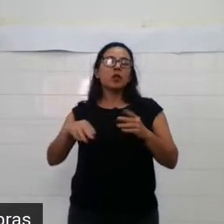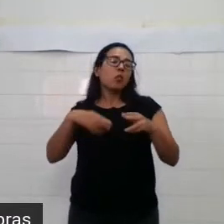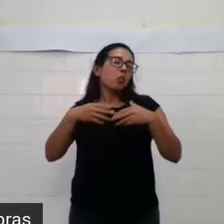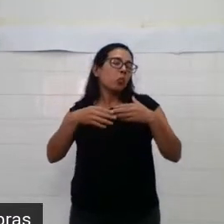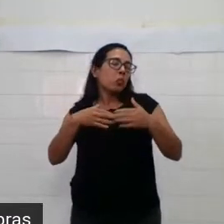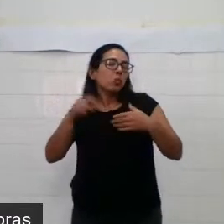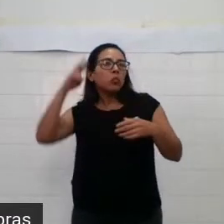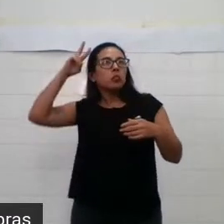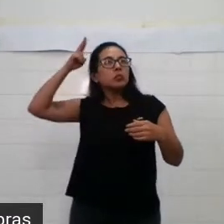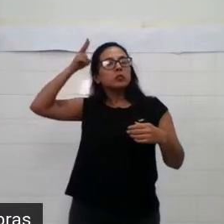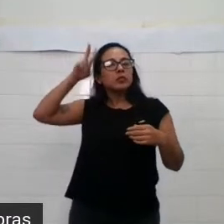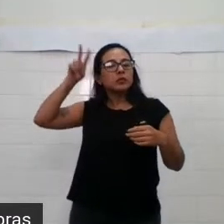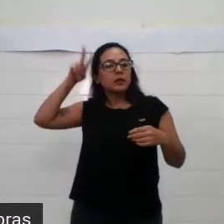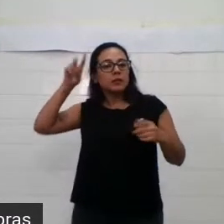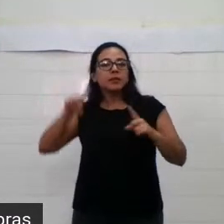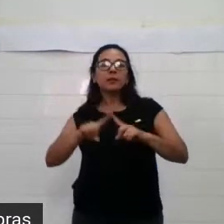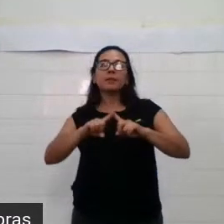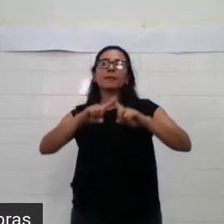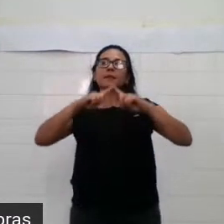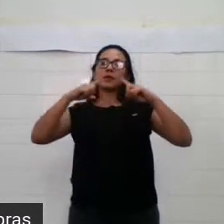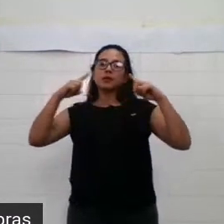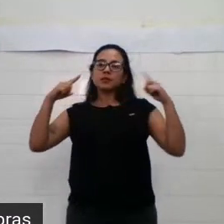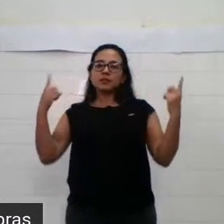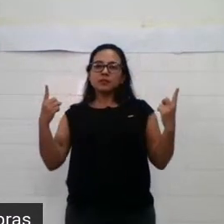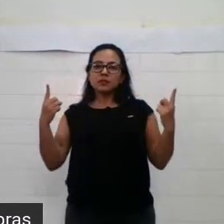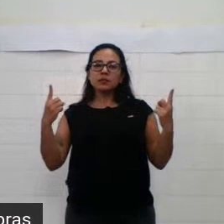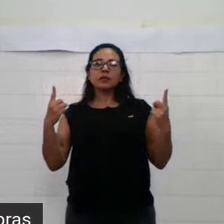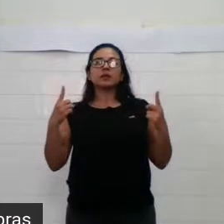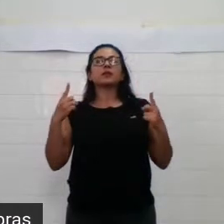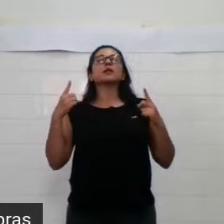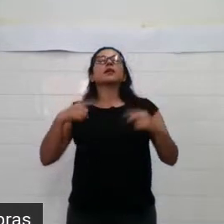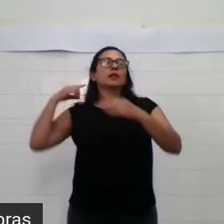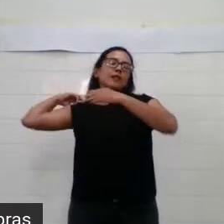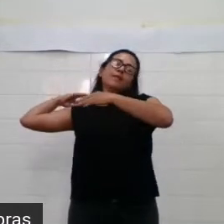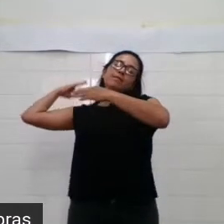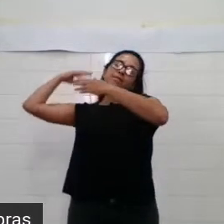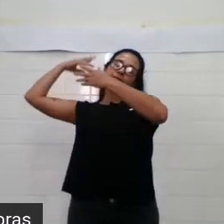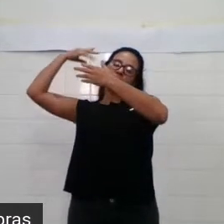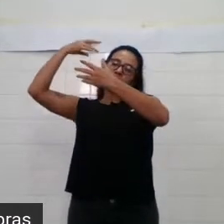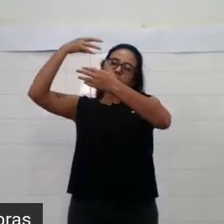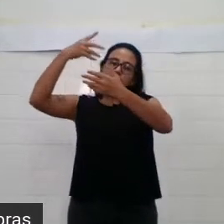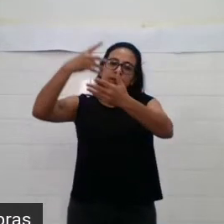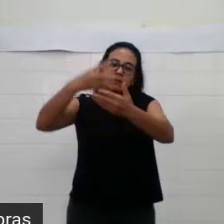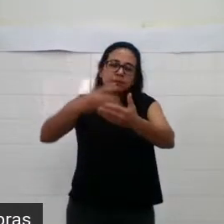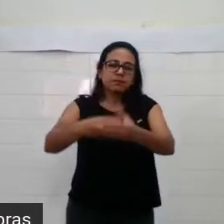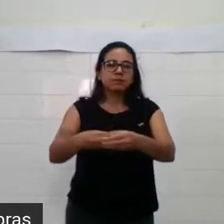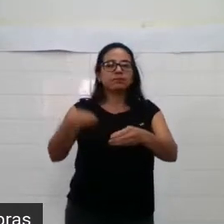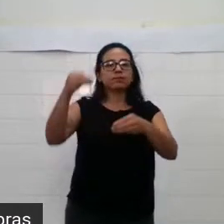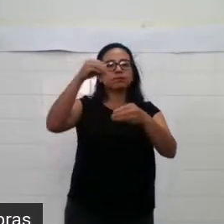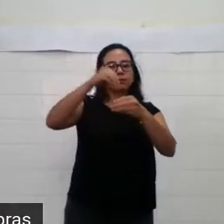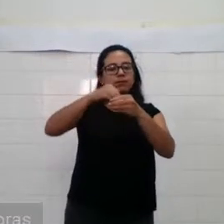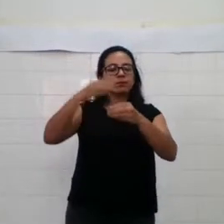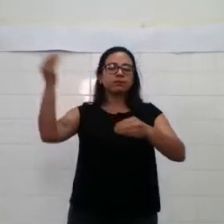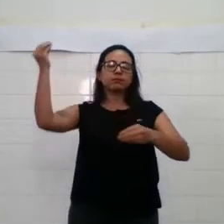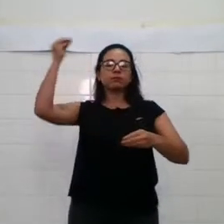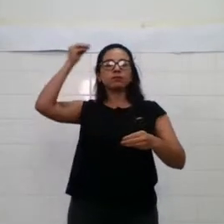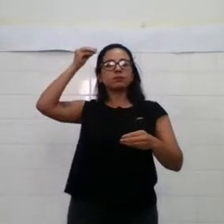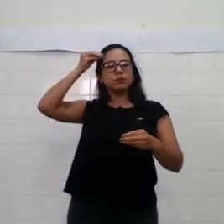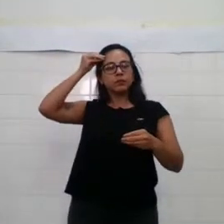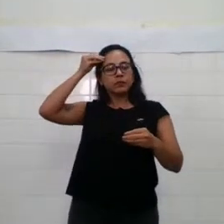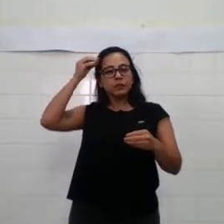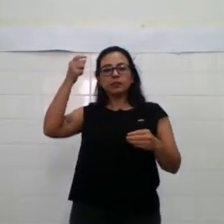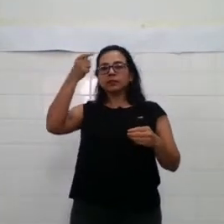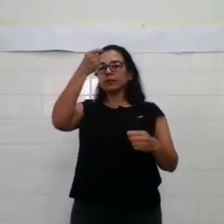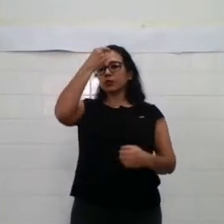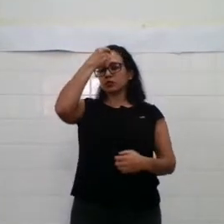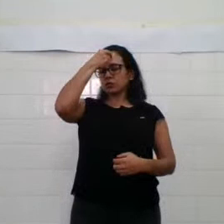lembranças, mas ela rememora essas lembranças e ela coloca essas